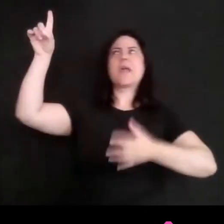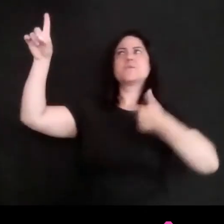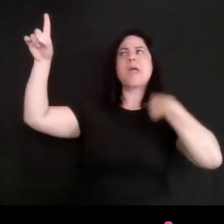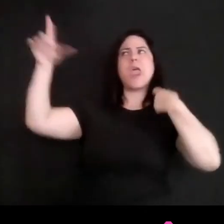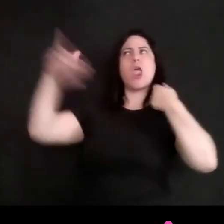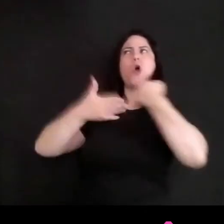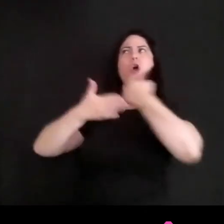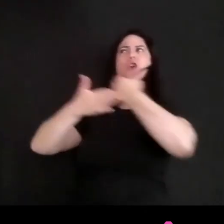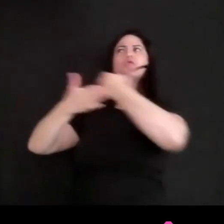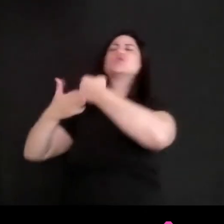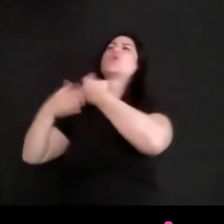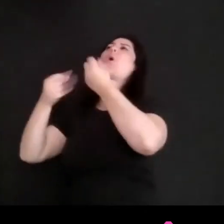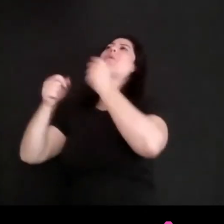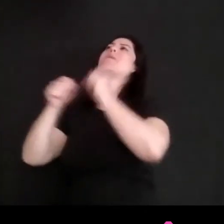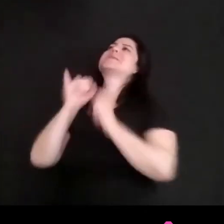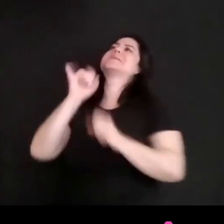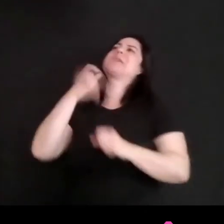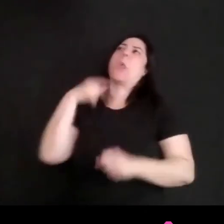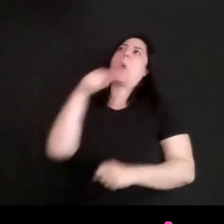se eu não estiver lá?